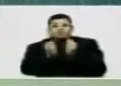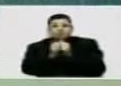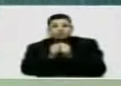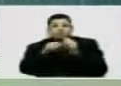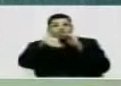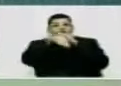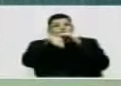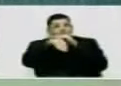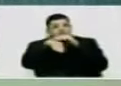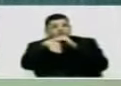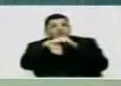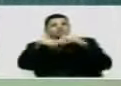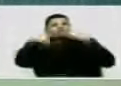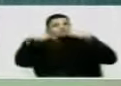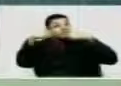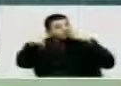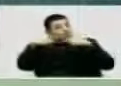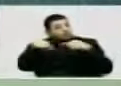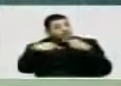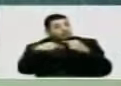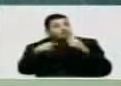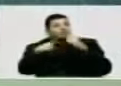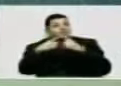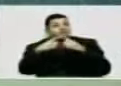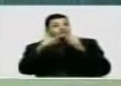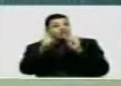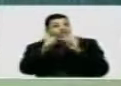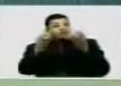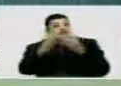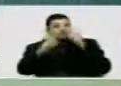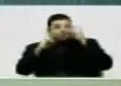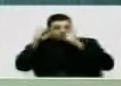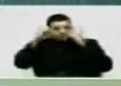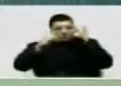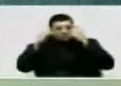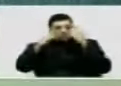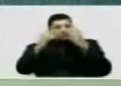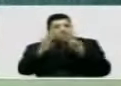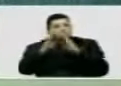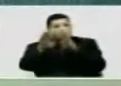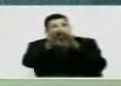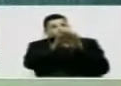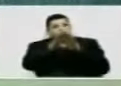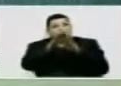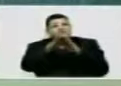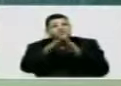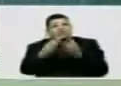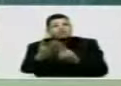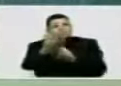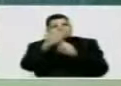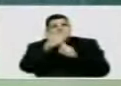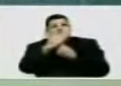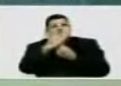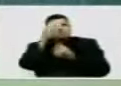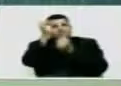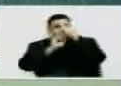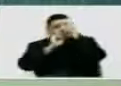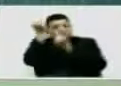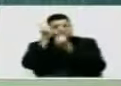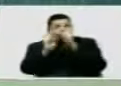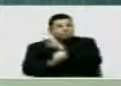O momento é de preocupação e de unidade. A defesa do polo industrial de